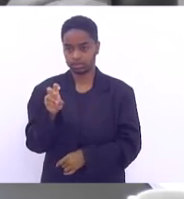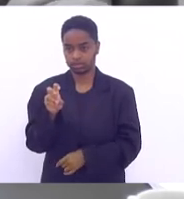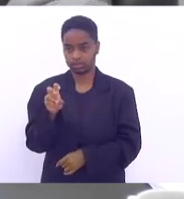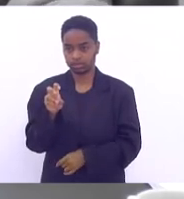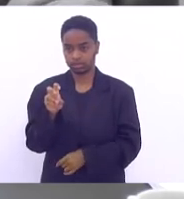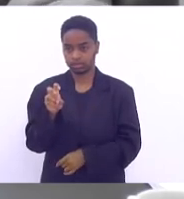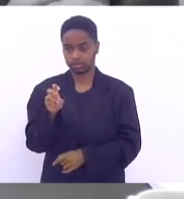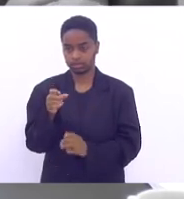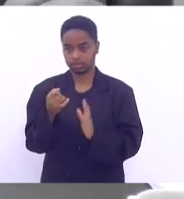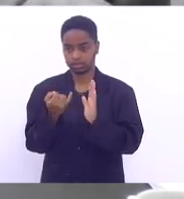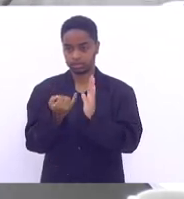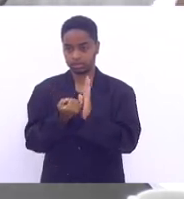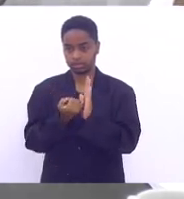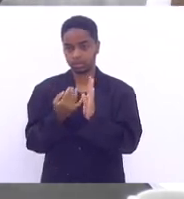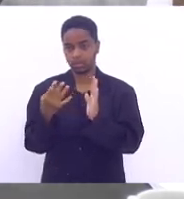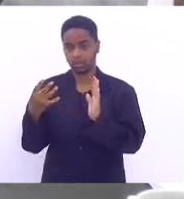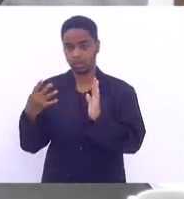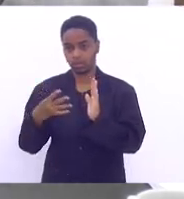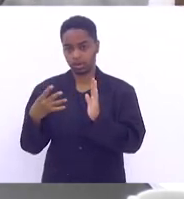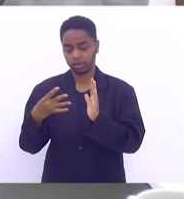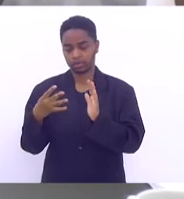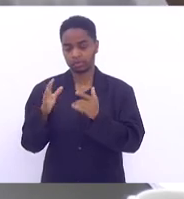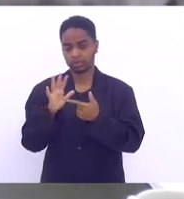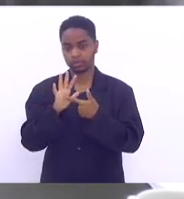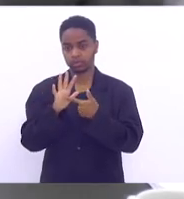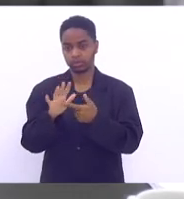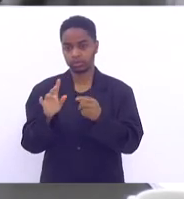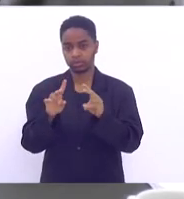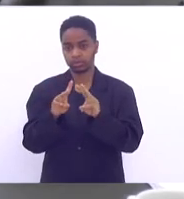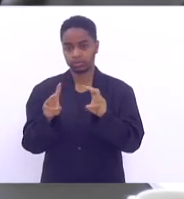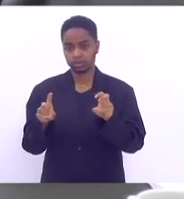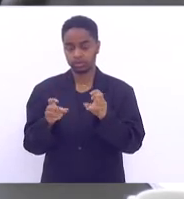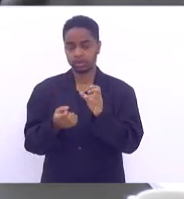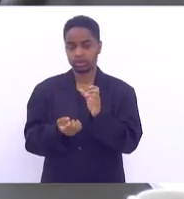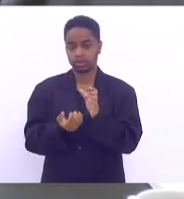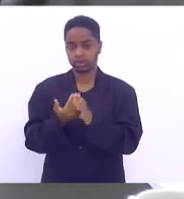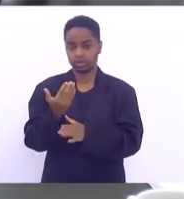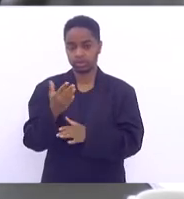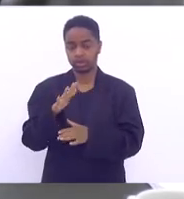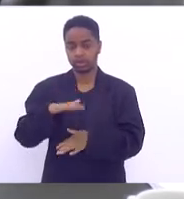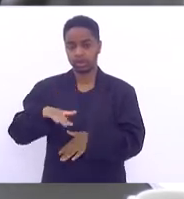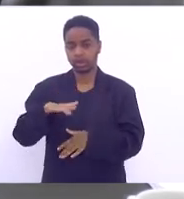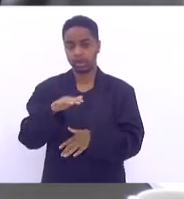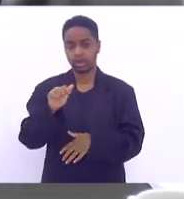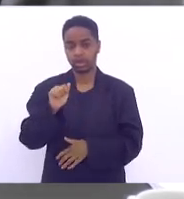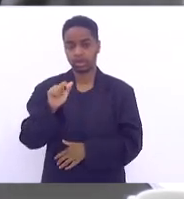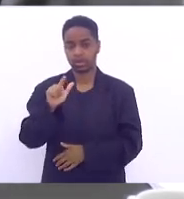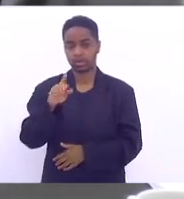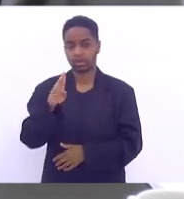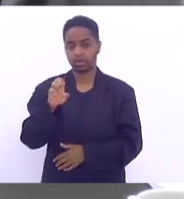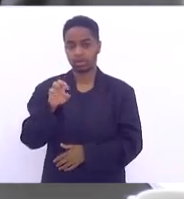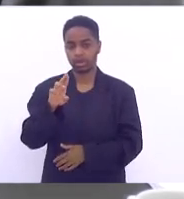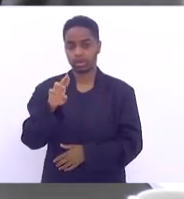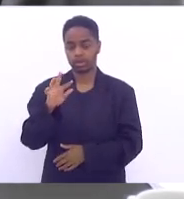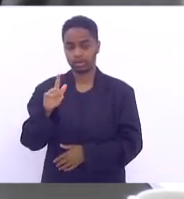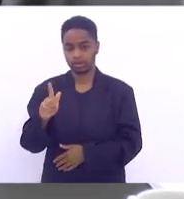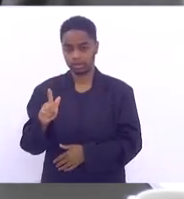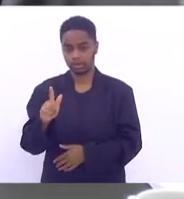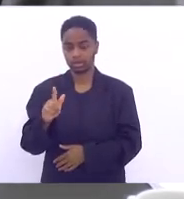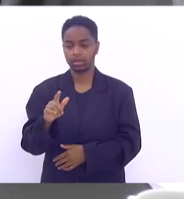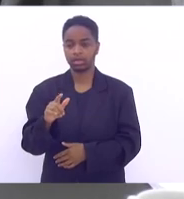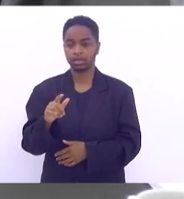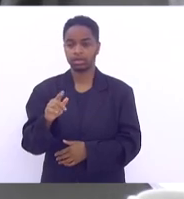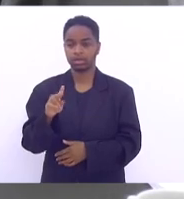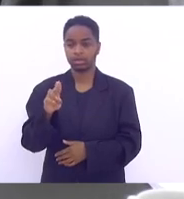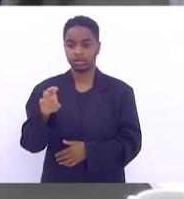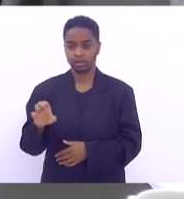O inciso 4, ele fala implantar uma rede de albergues partindo do